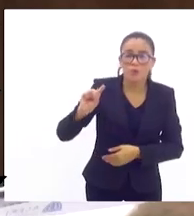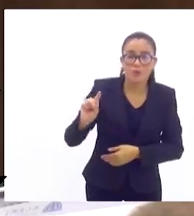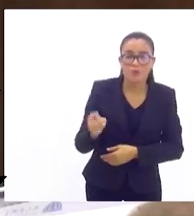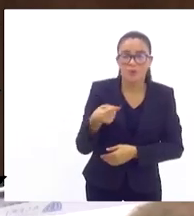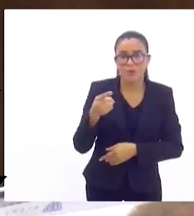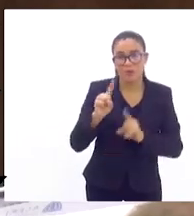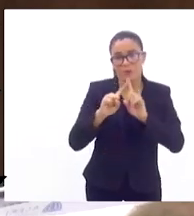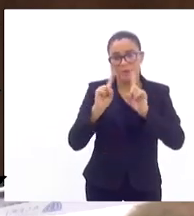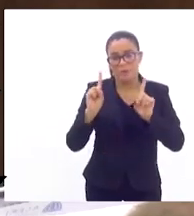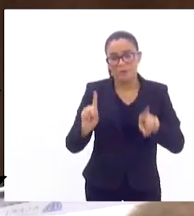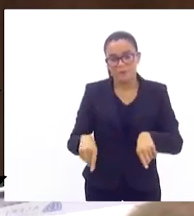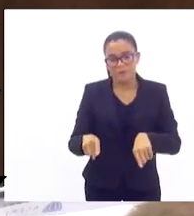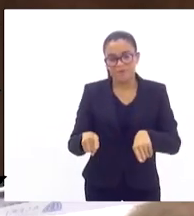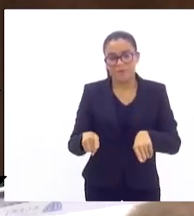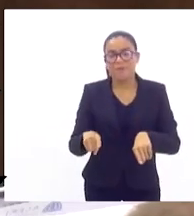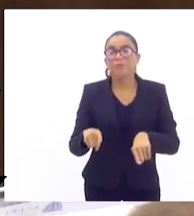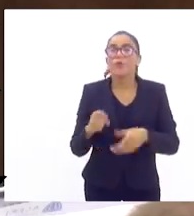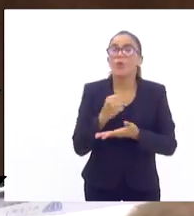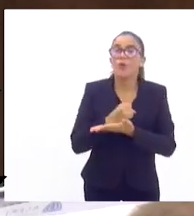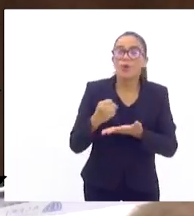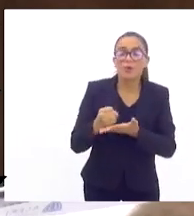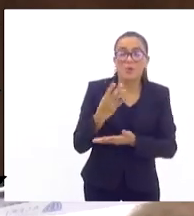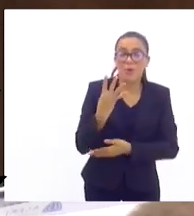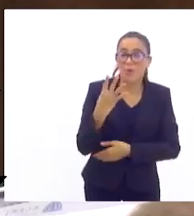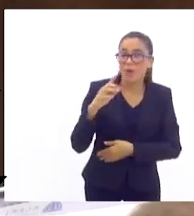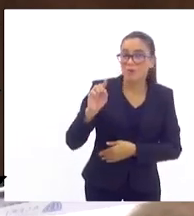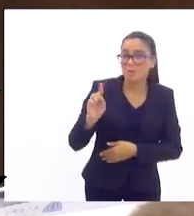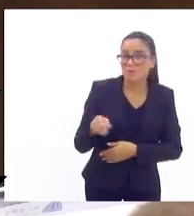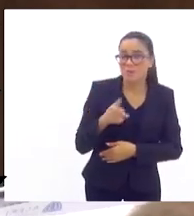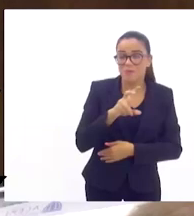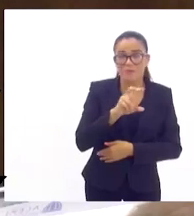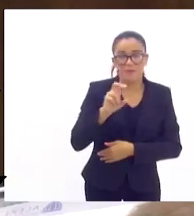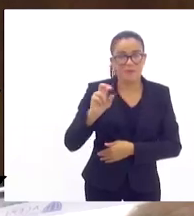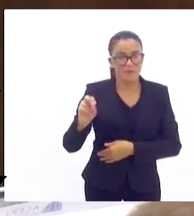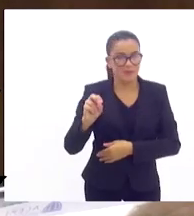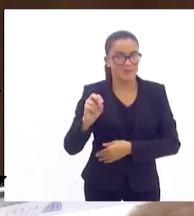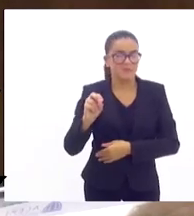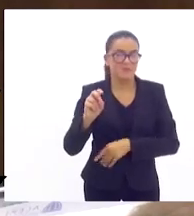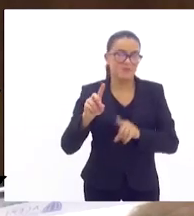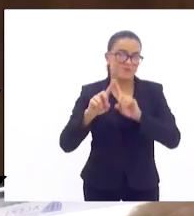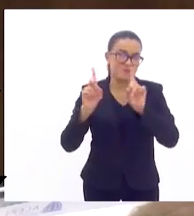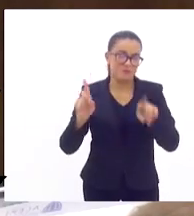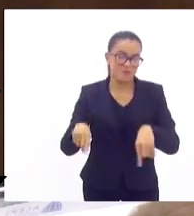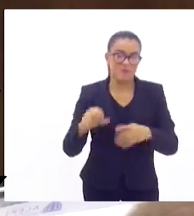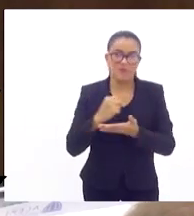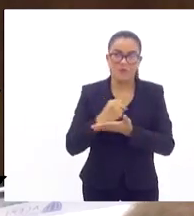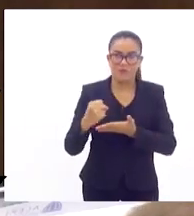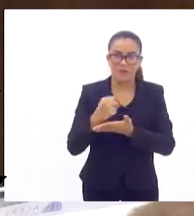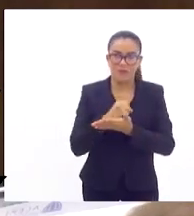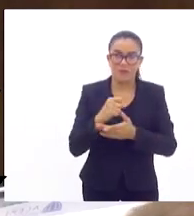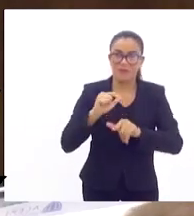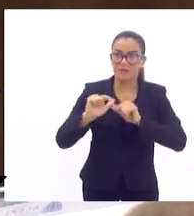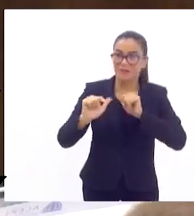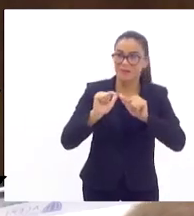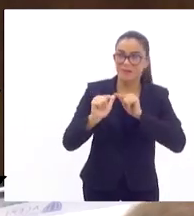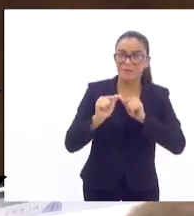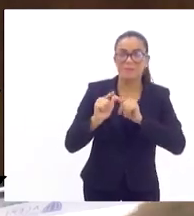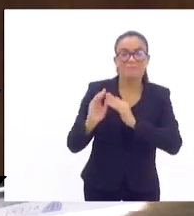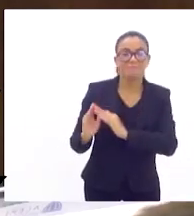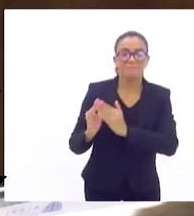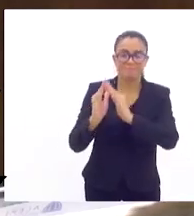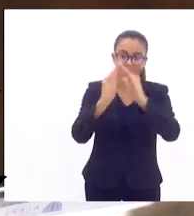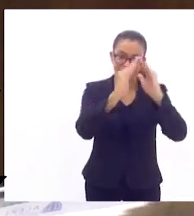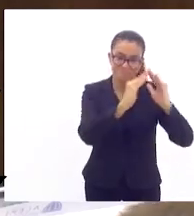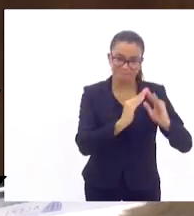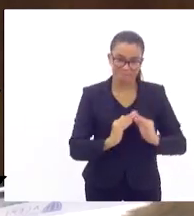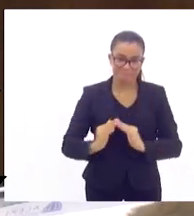Águas do Rio. 4.500 profissionais foram contratados em comunidades do Rio de Janeiro.